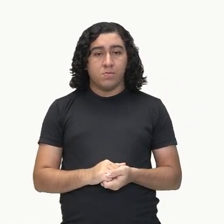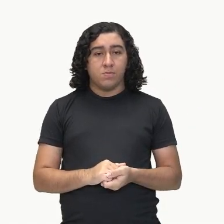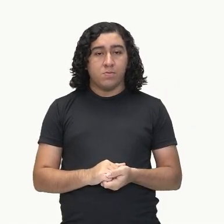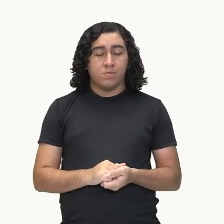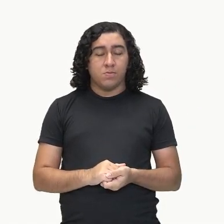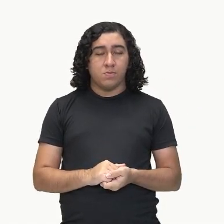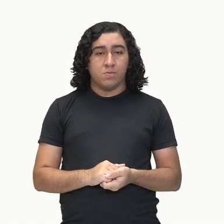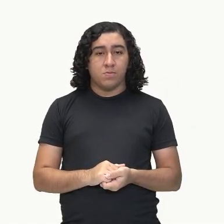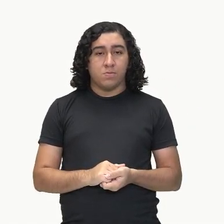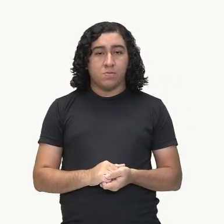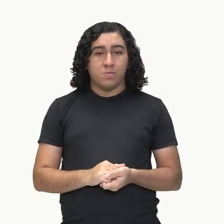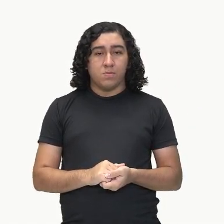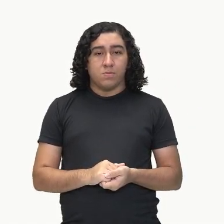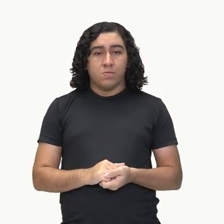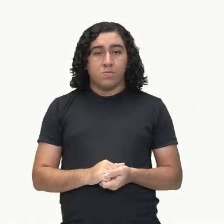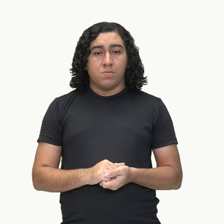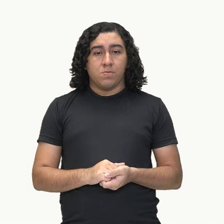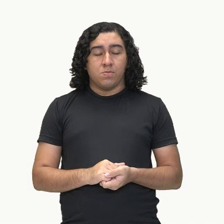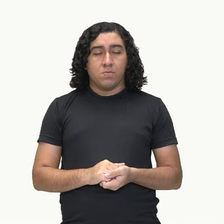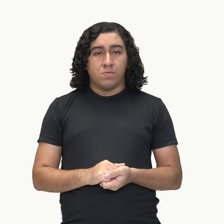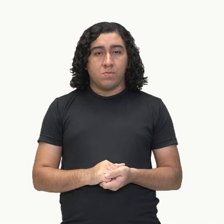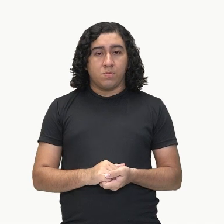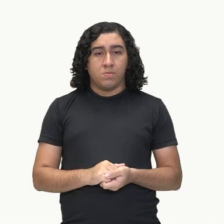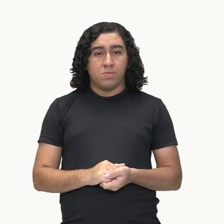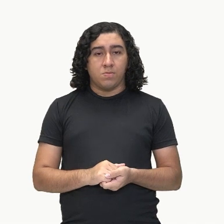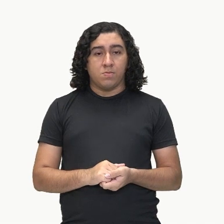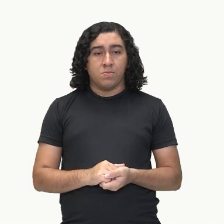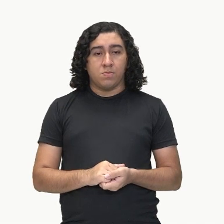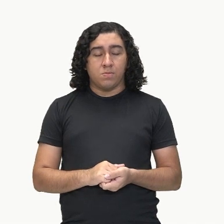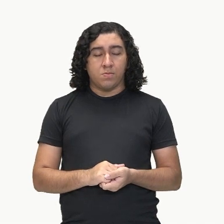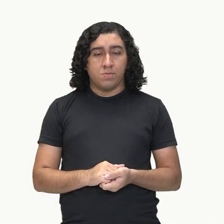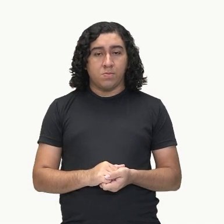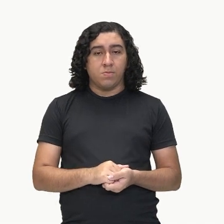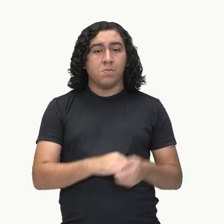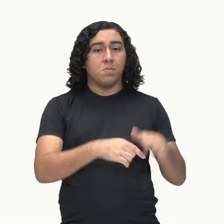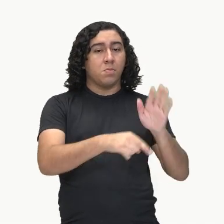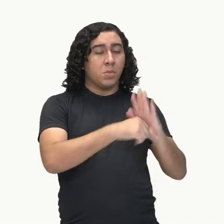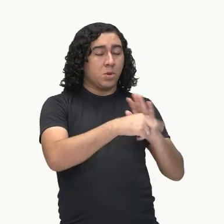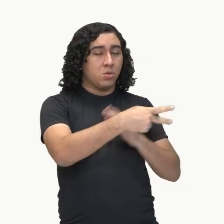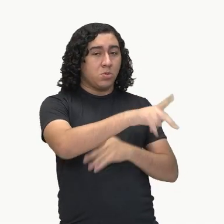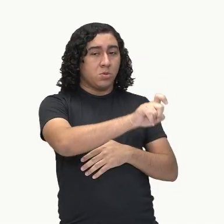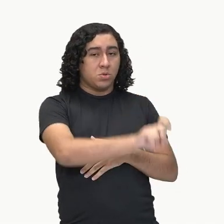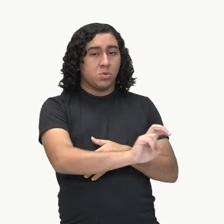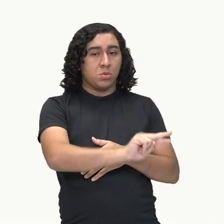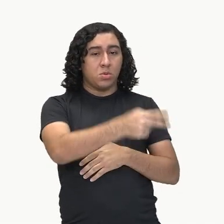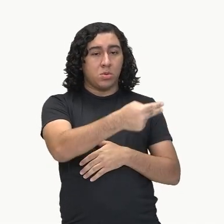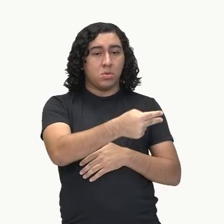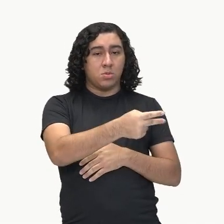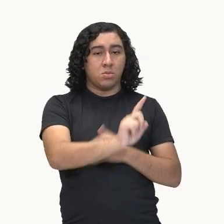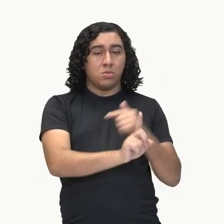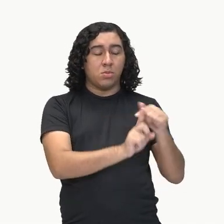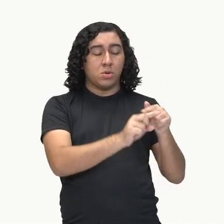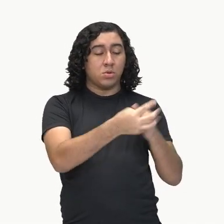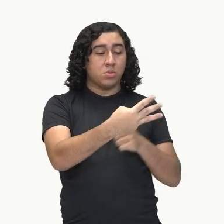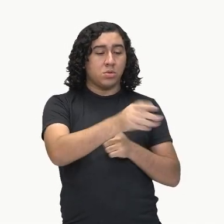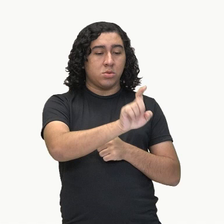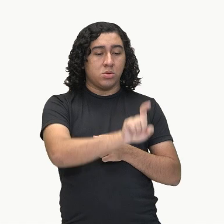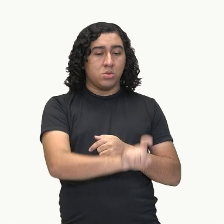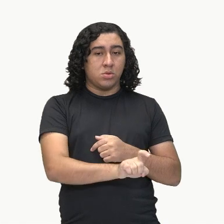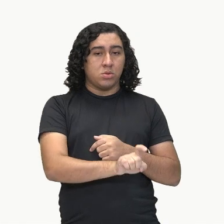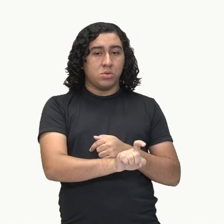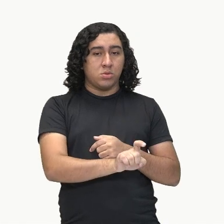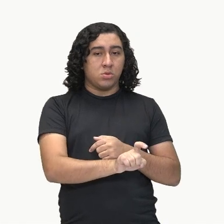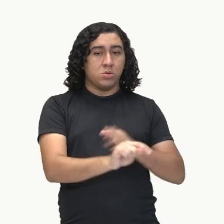próximo polinômio, que é menos 2x ao quadrado